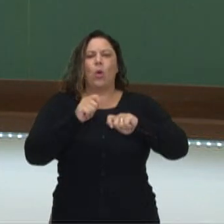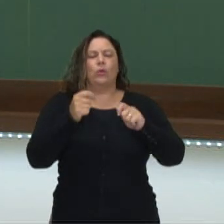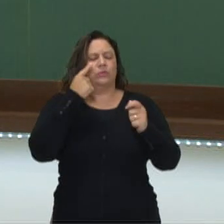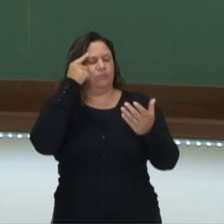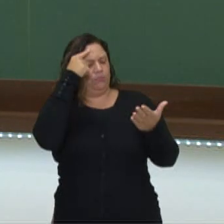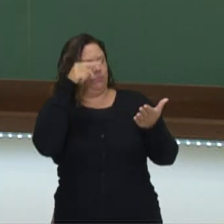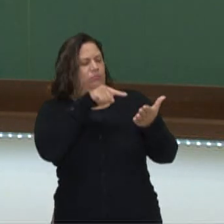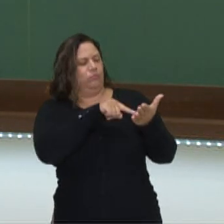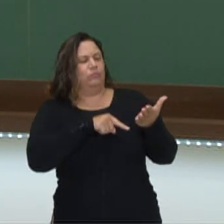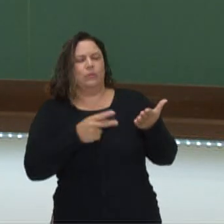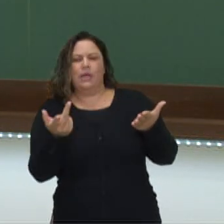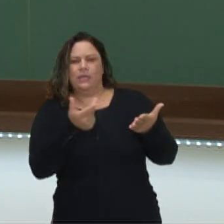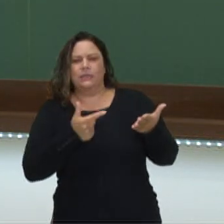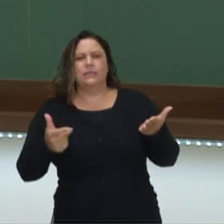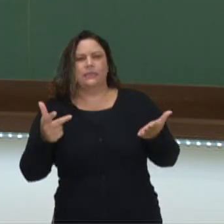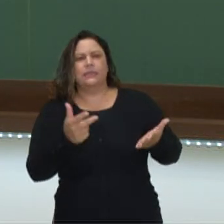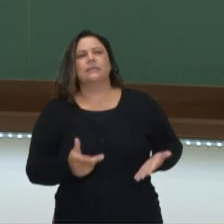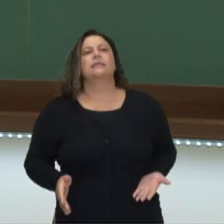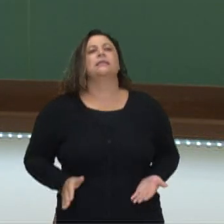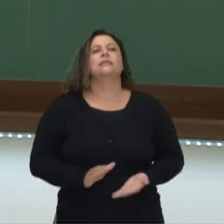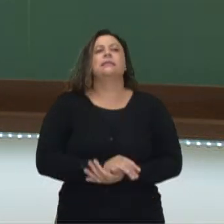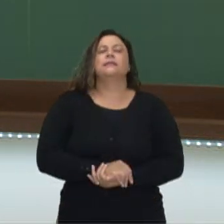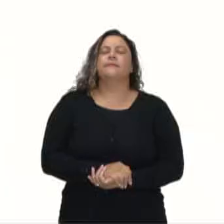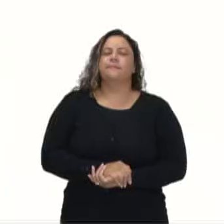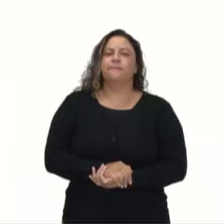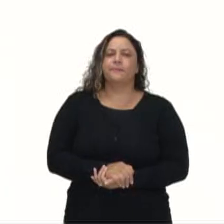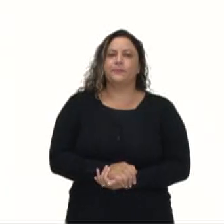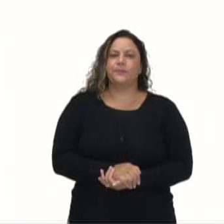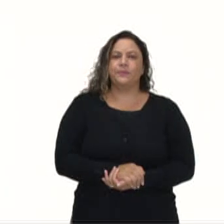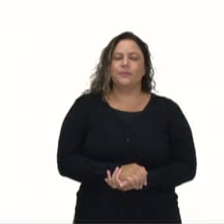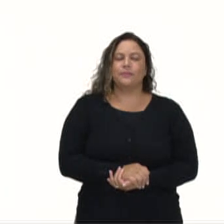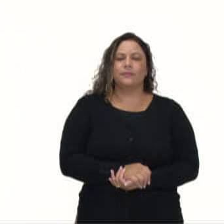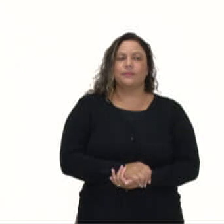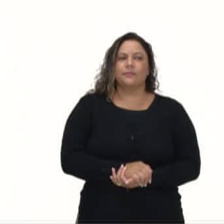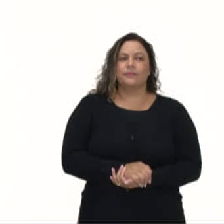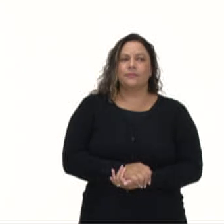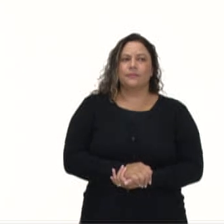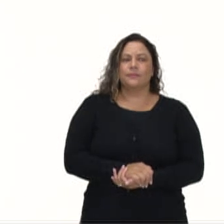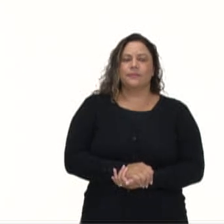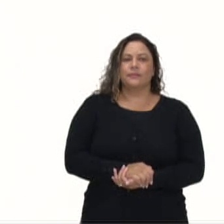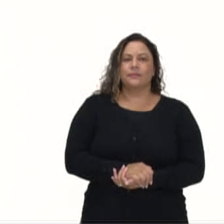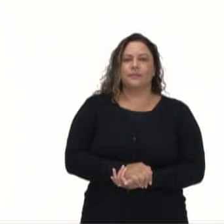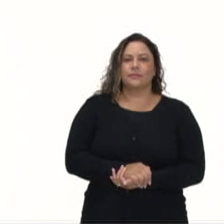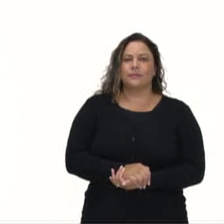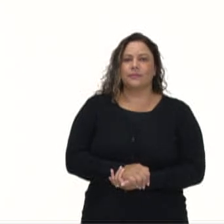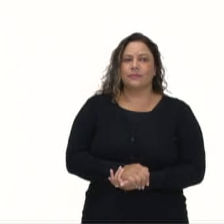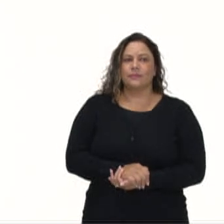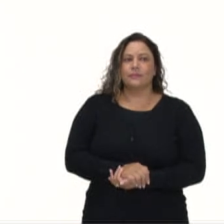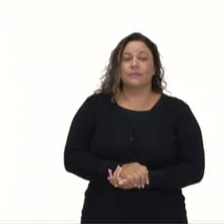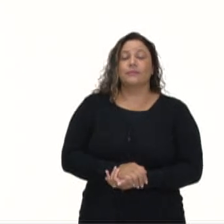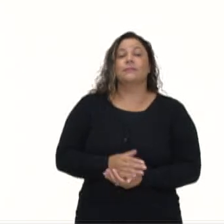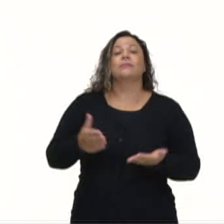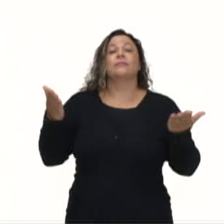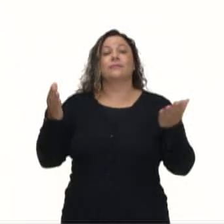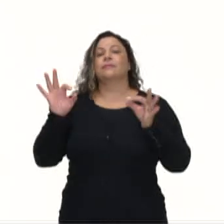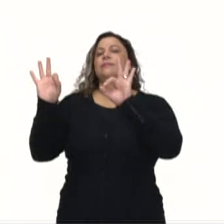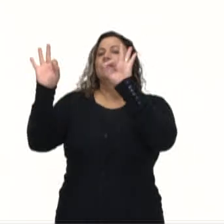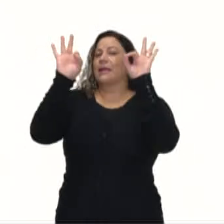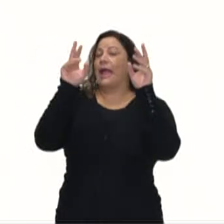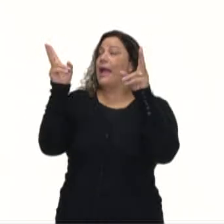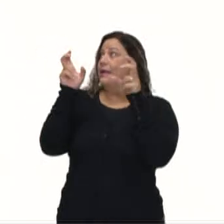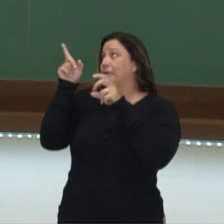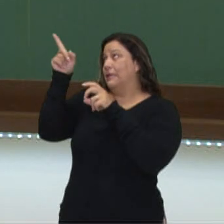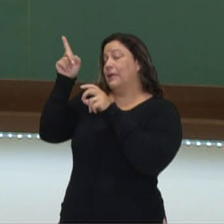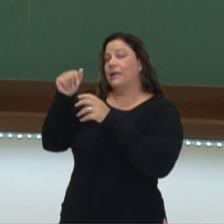essas ideias. Now, you are going to read the transcript of part of the video. Aqui nós temos o endereço